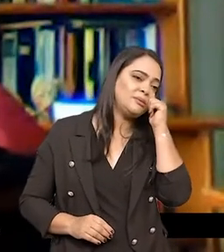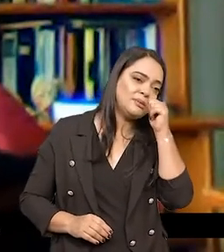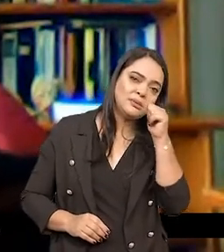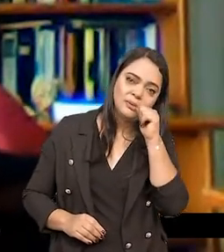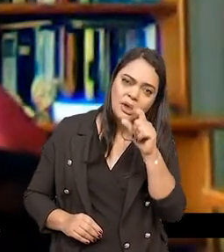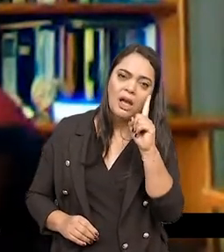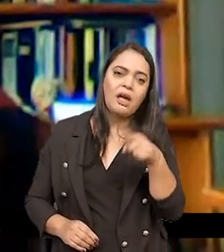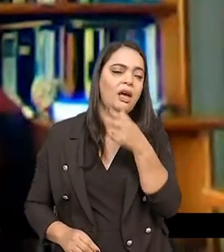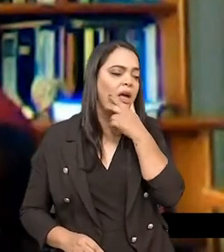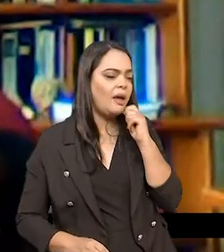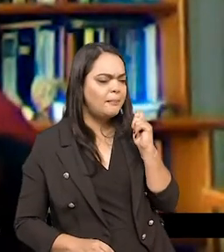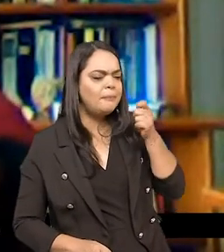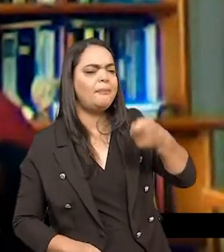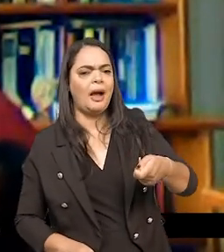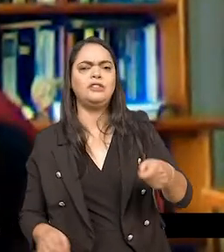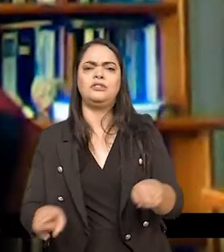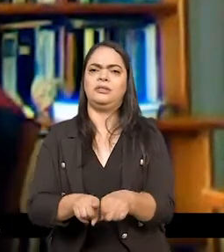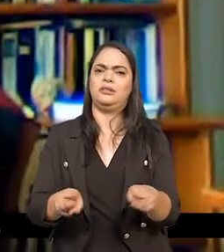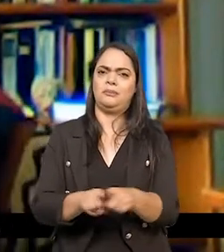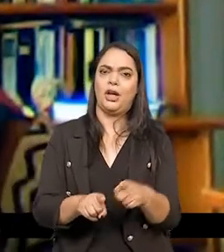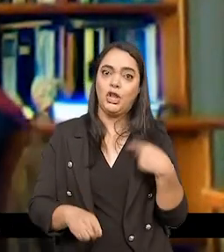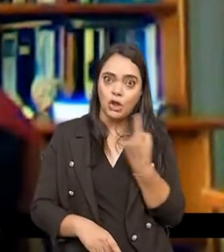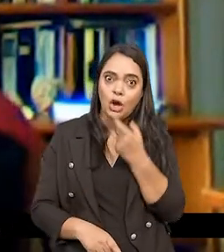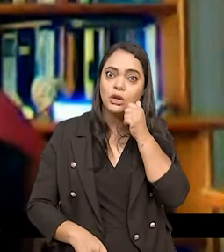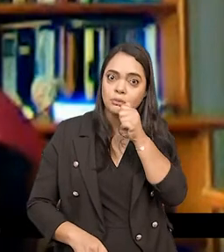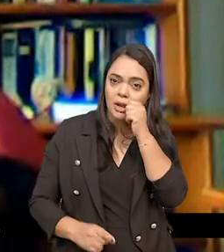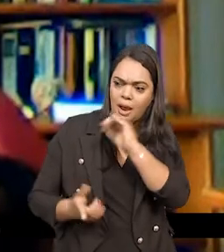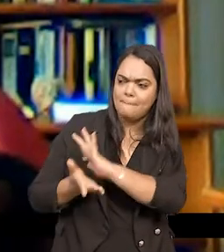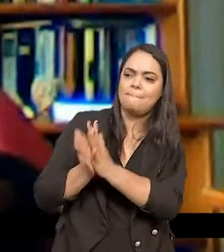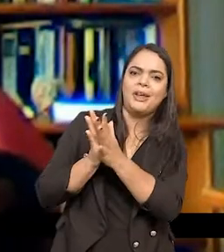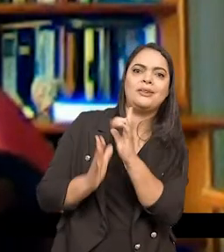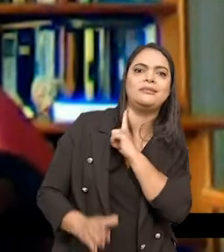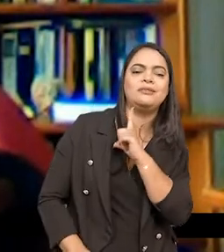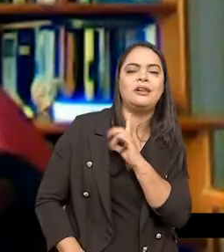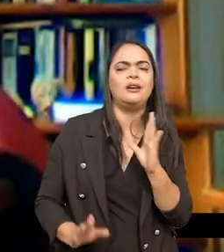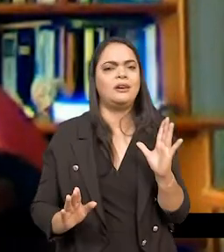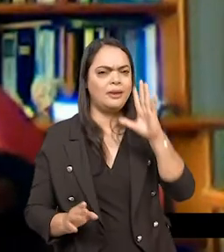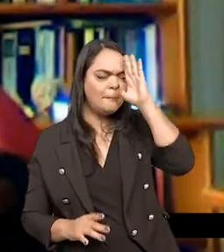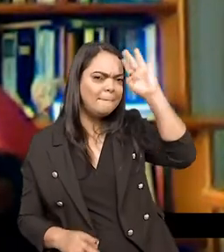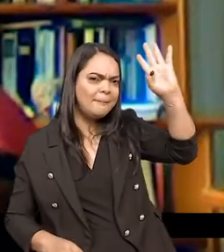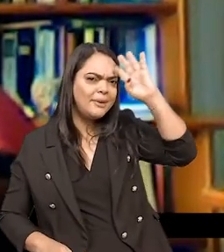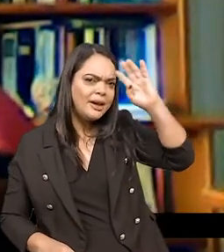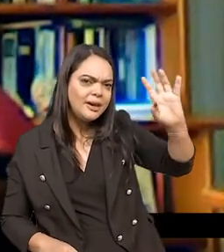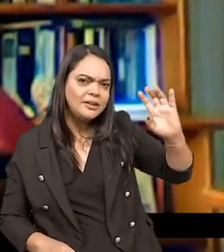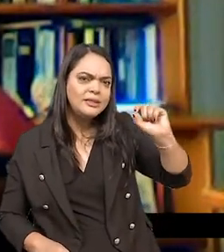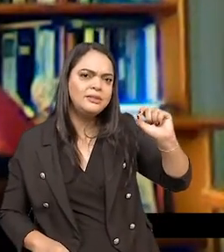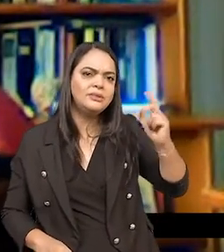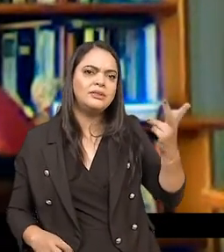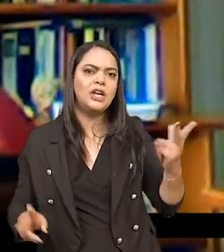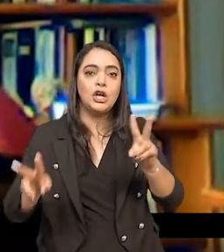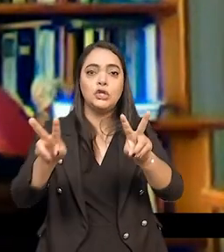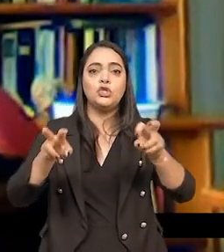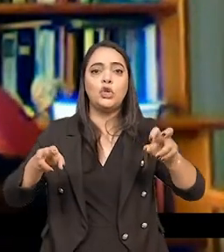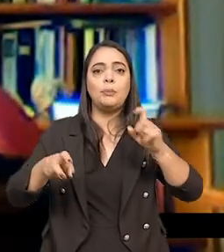somos tremendamente machistas também. Somos preconceituosas. Vocês imaginem, então, com as questões de